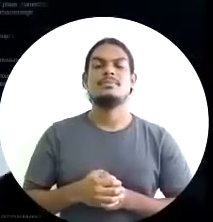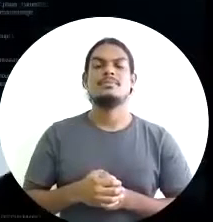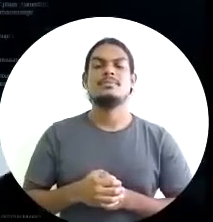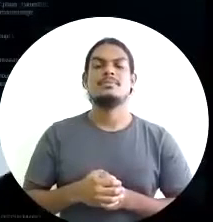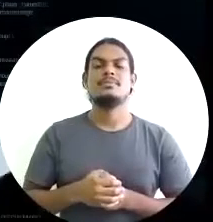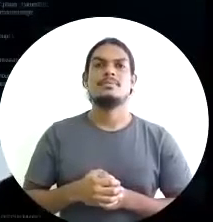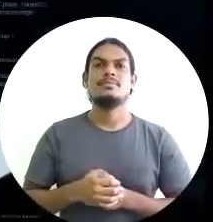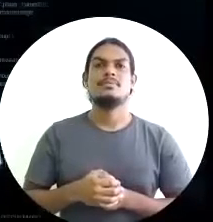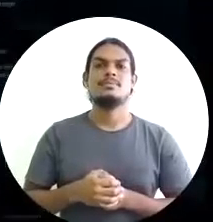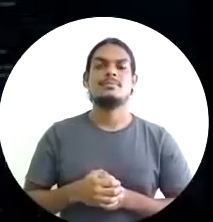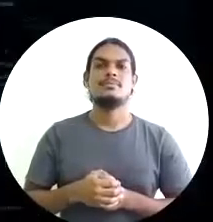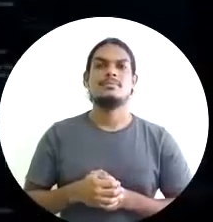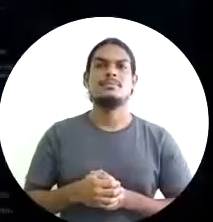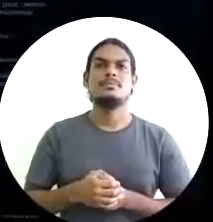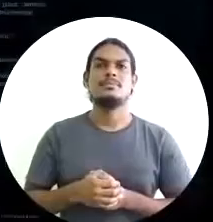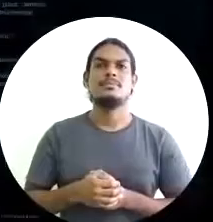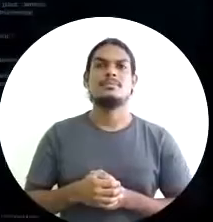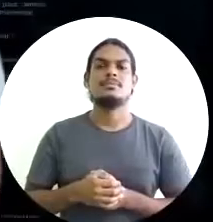youtube.com/eadpernambuco.